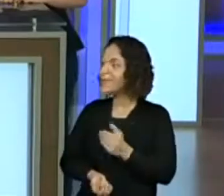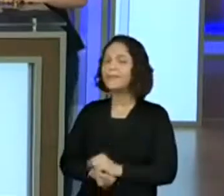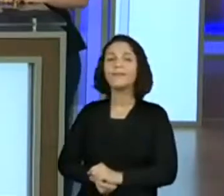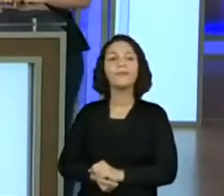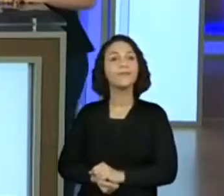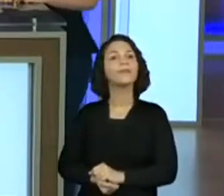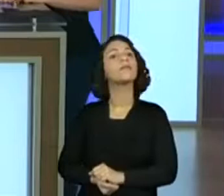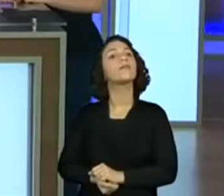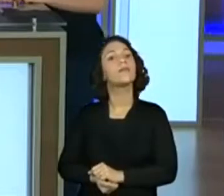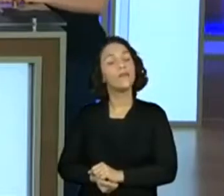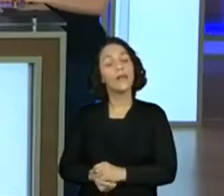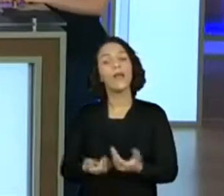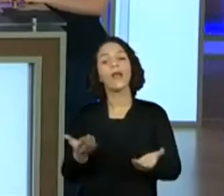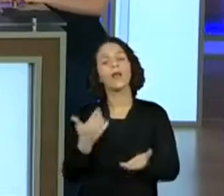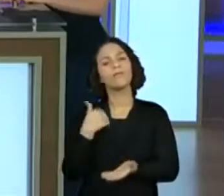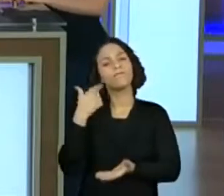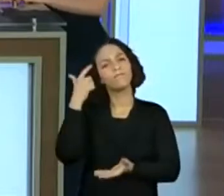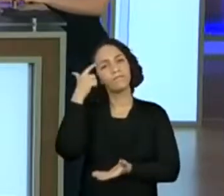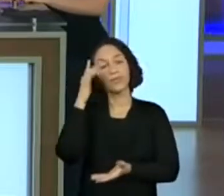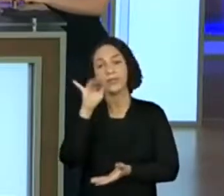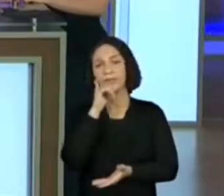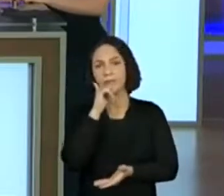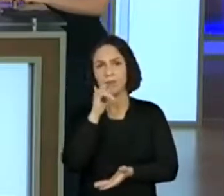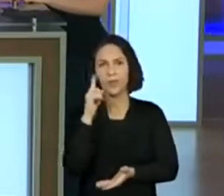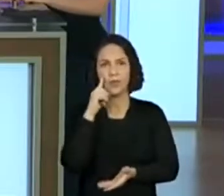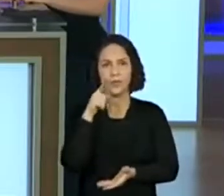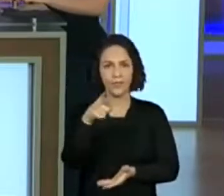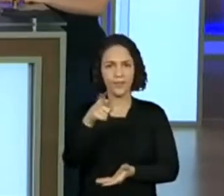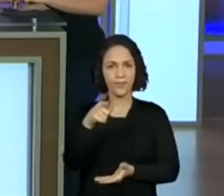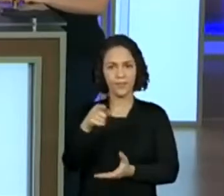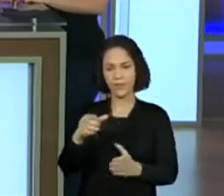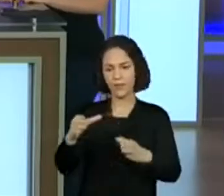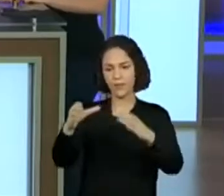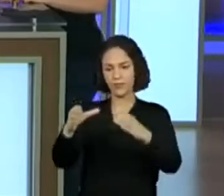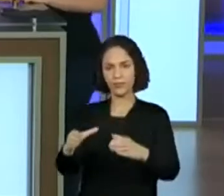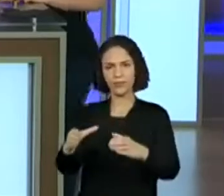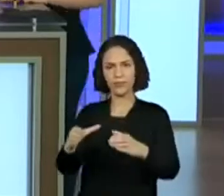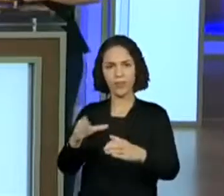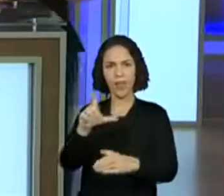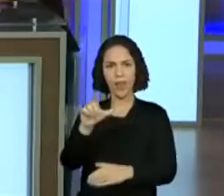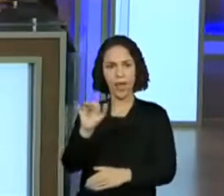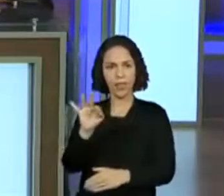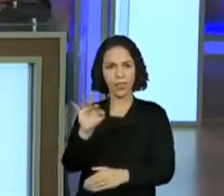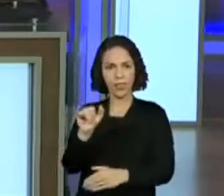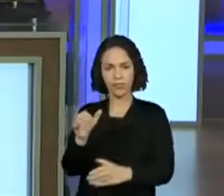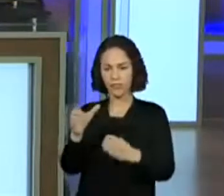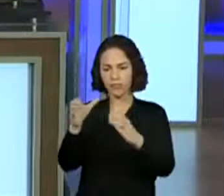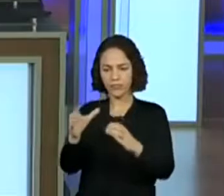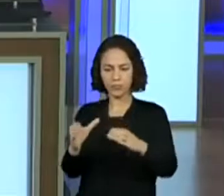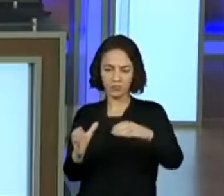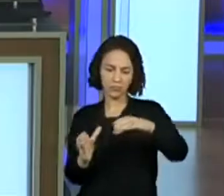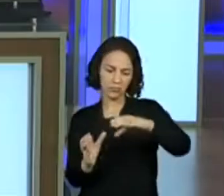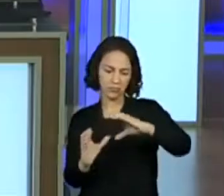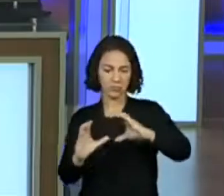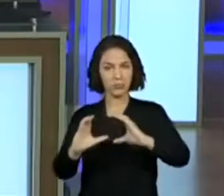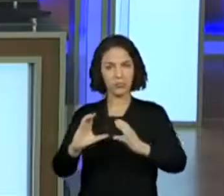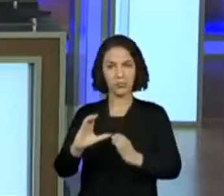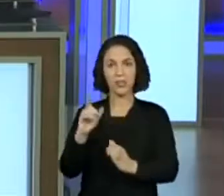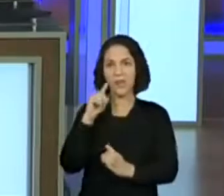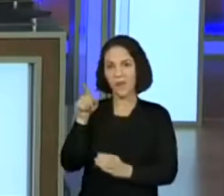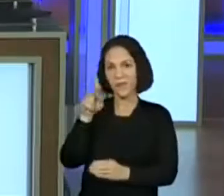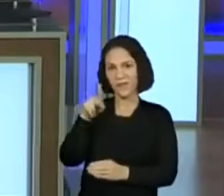Justamente para a gente já pensar nisso. Então, por exemplo, a lata. Nós temos aqui a lata. A Pro Fran